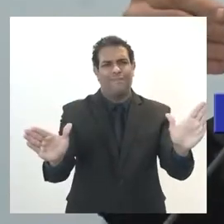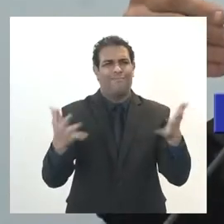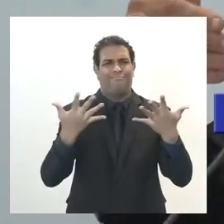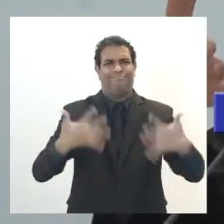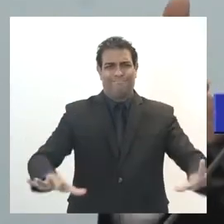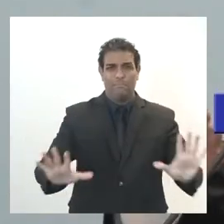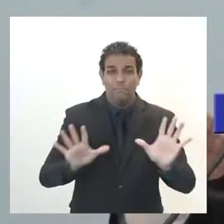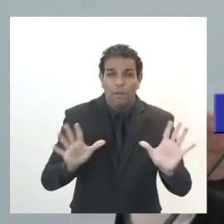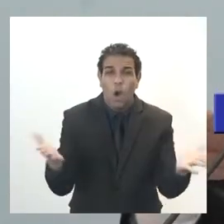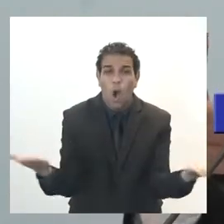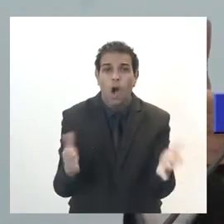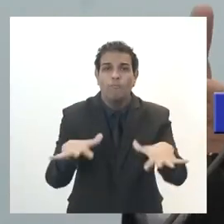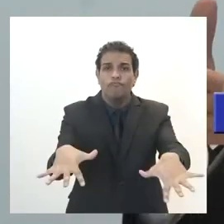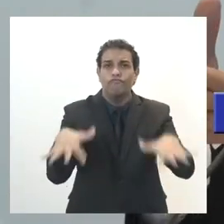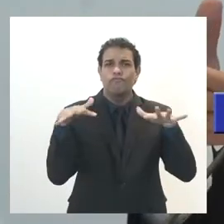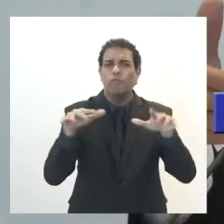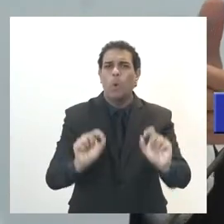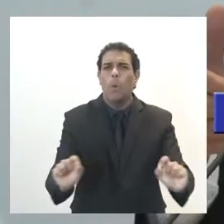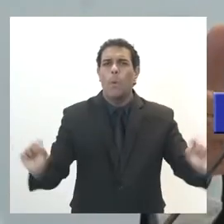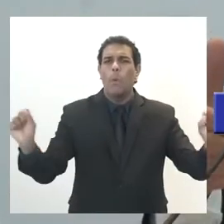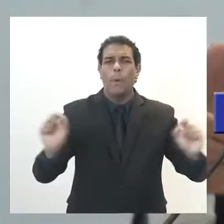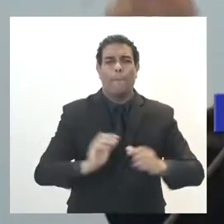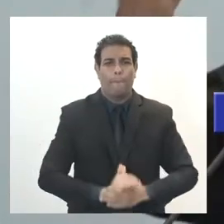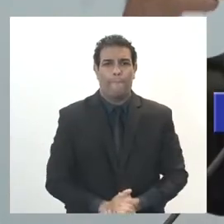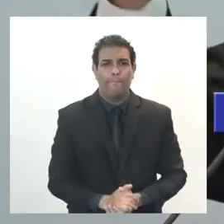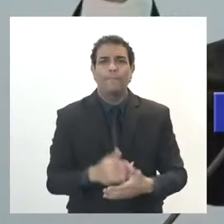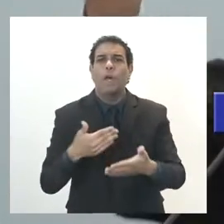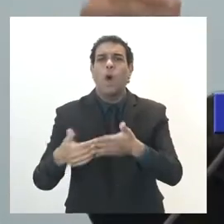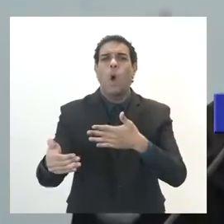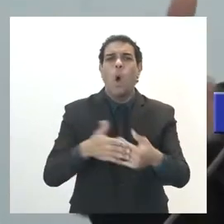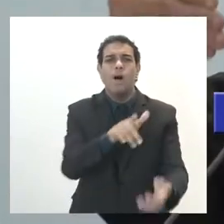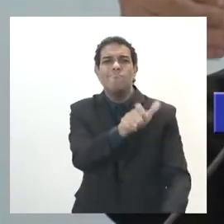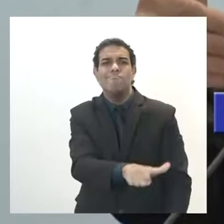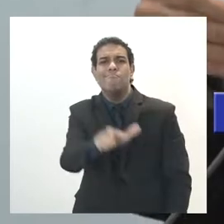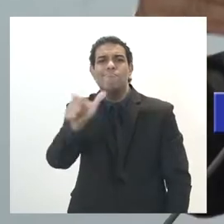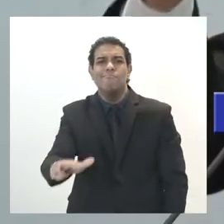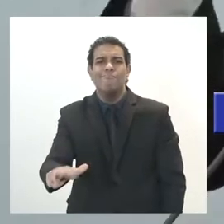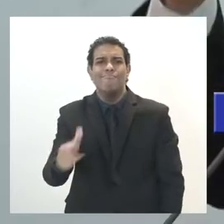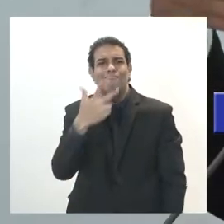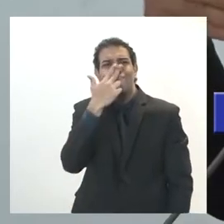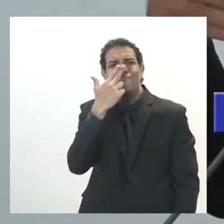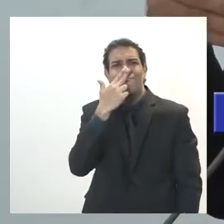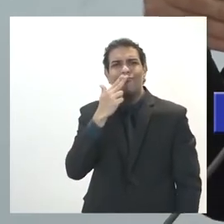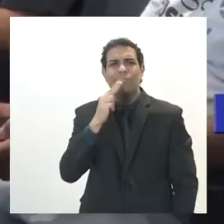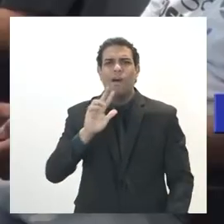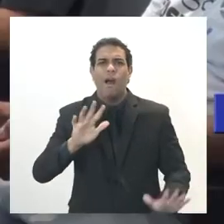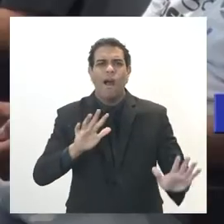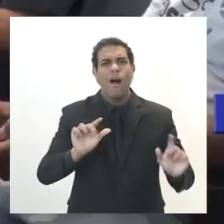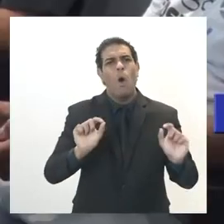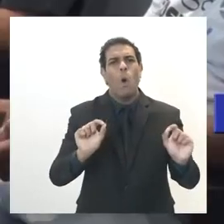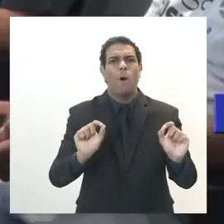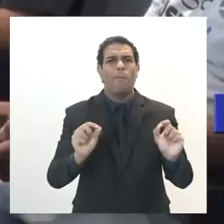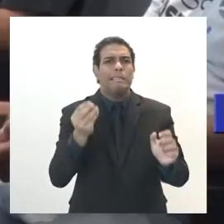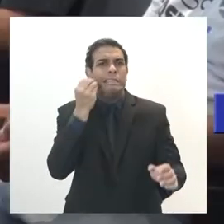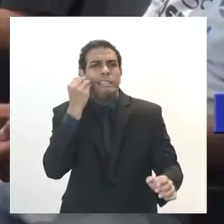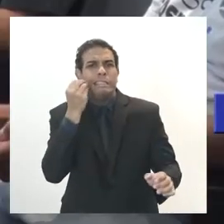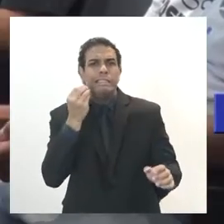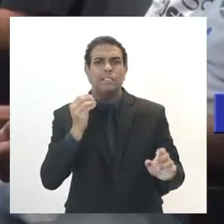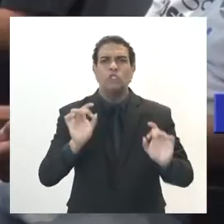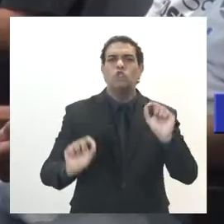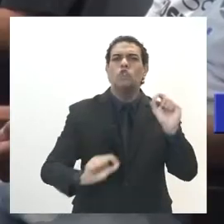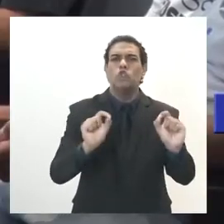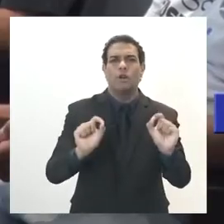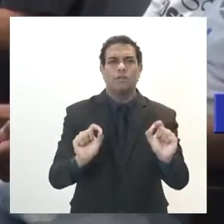não quero de ante-mão que qualquer dos Presentes entenda que isto é uma tentativa de